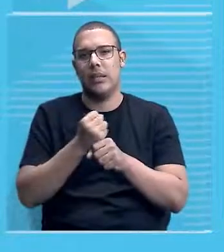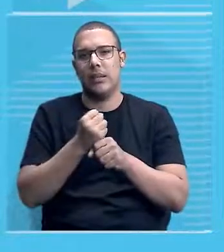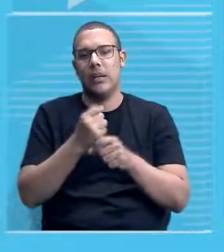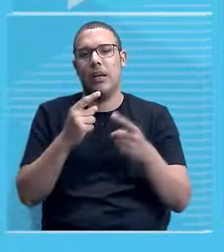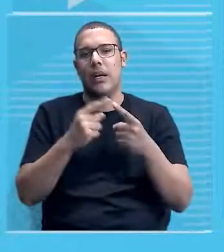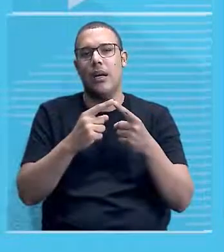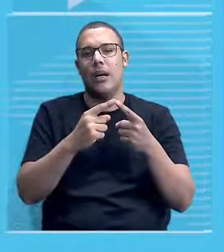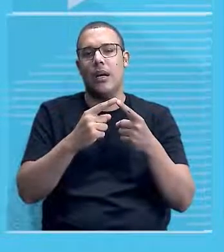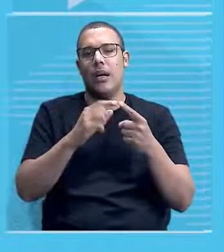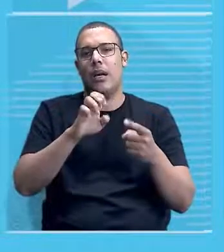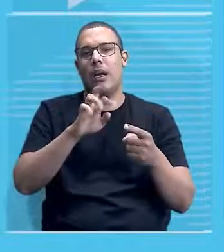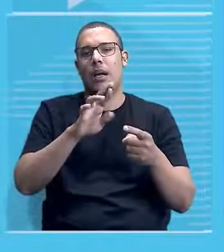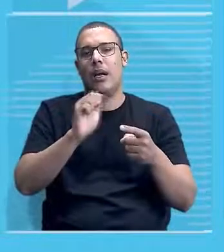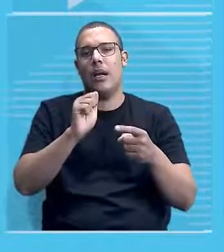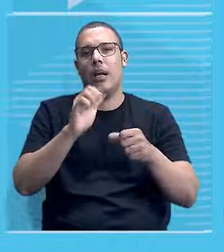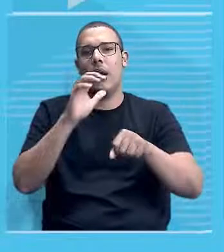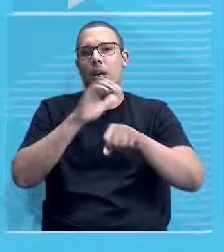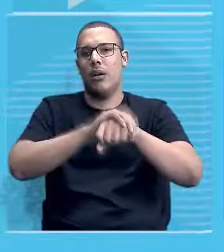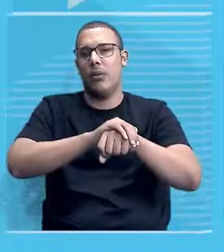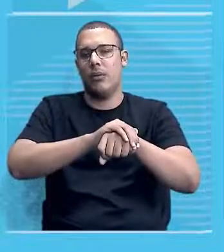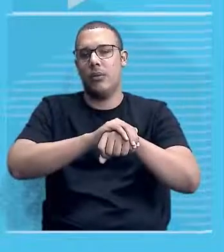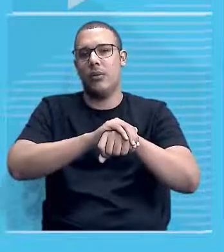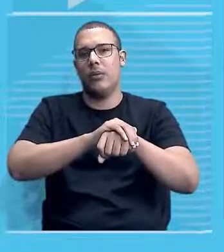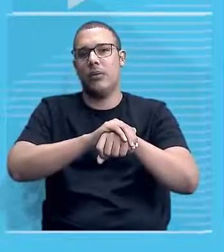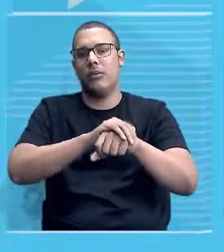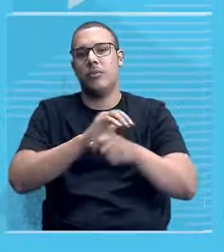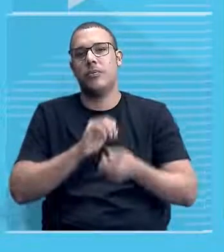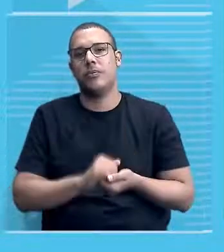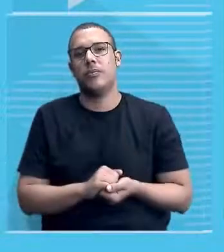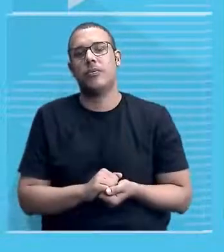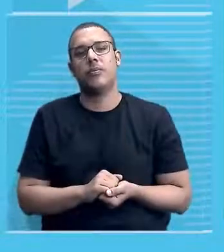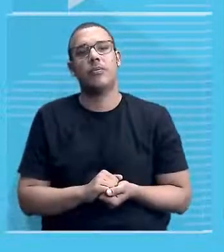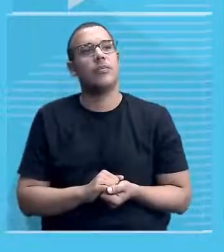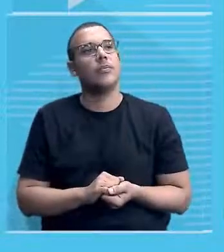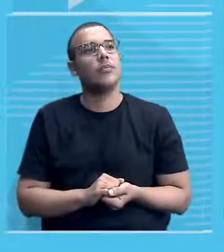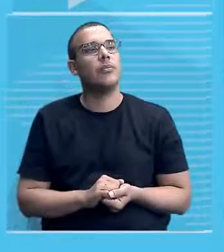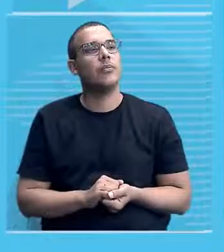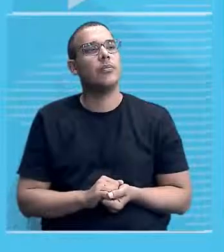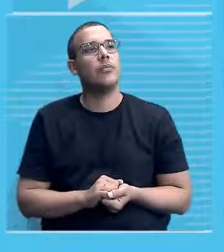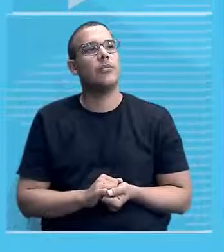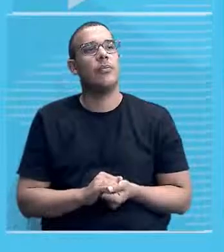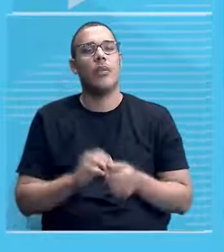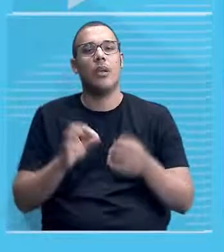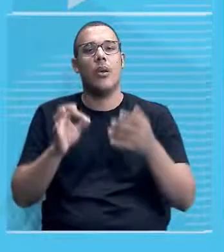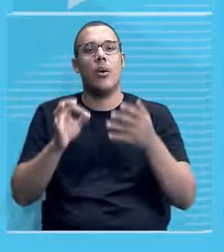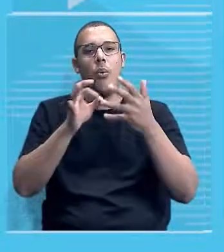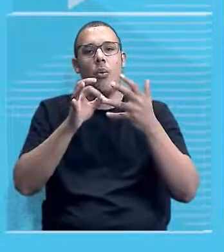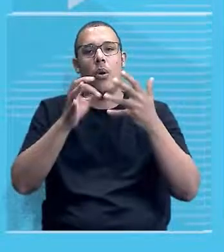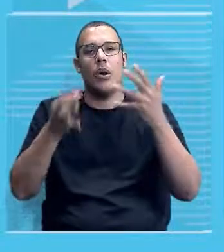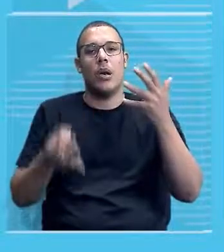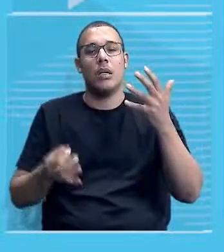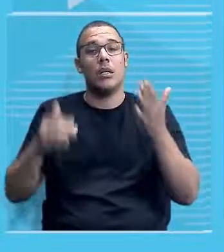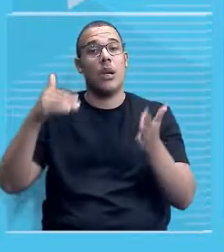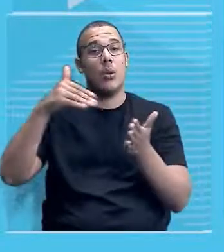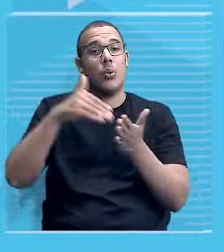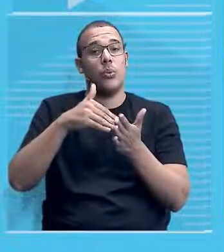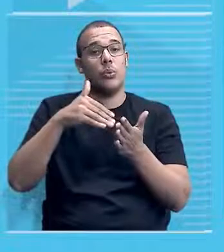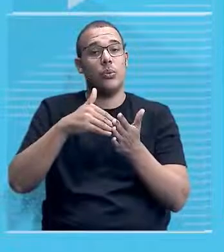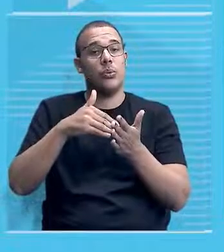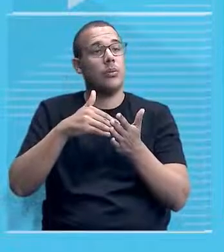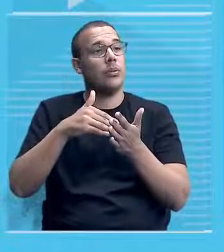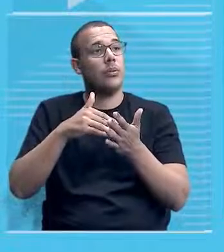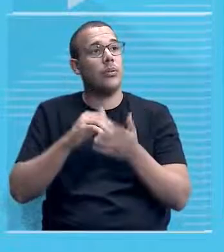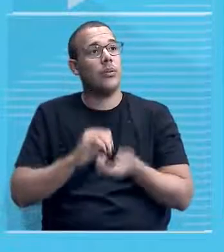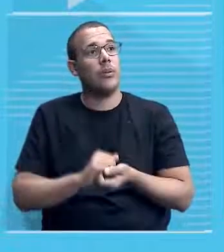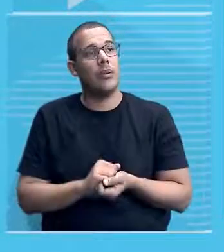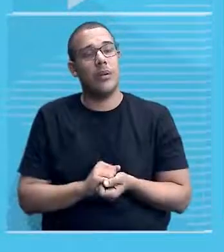colonial e é o último período da era Colonial o arcadismo e aqui é a poesia do